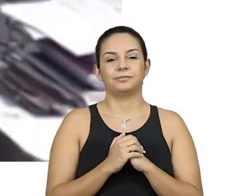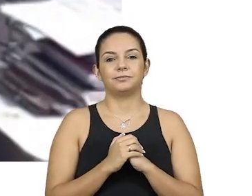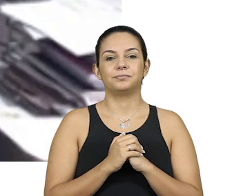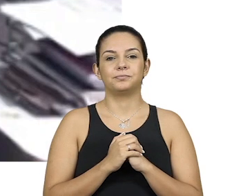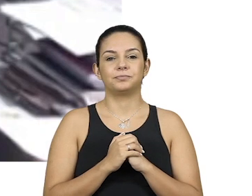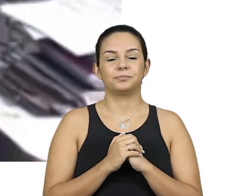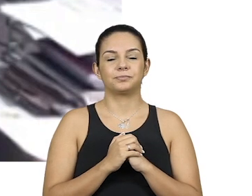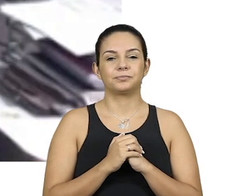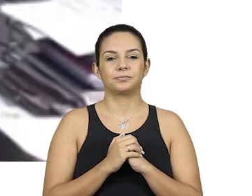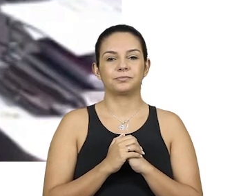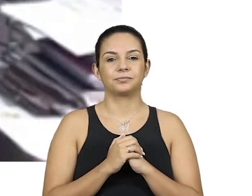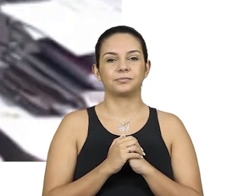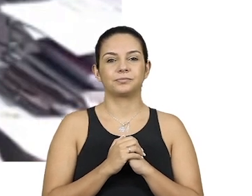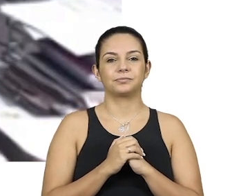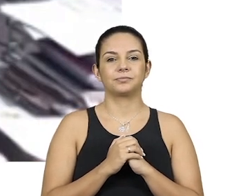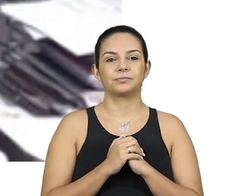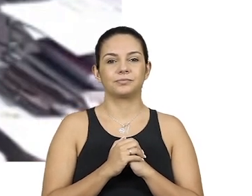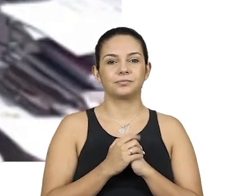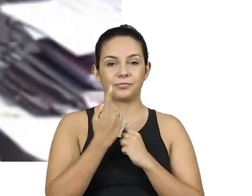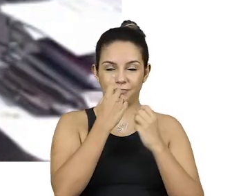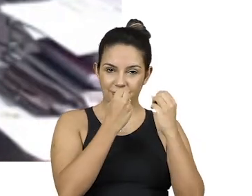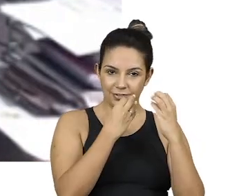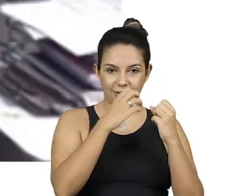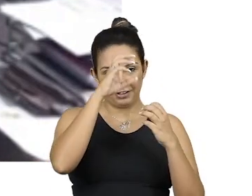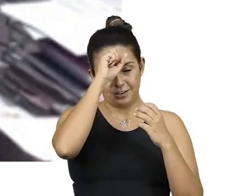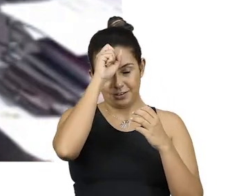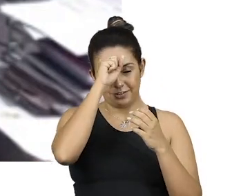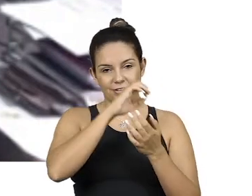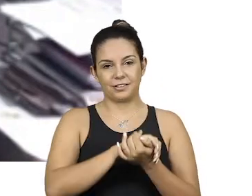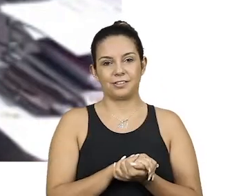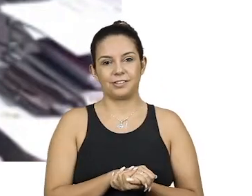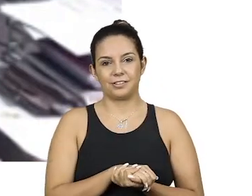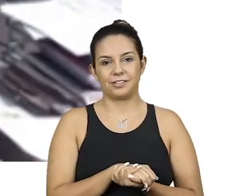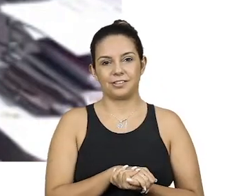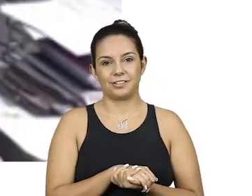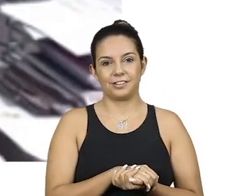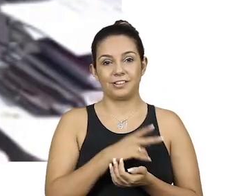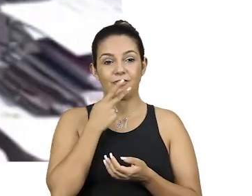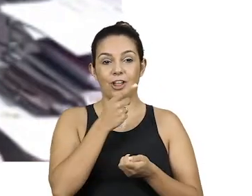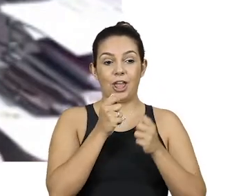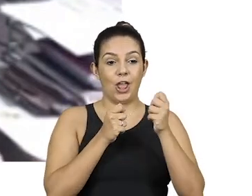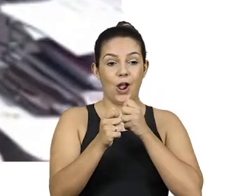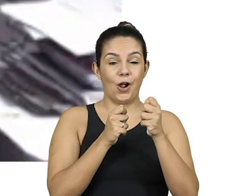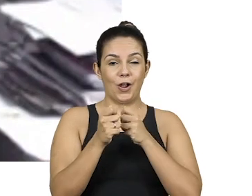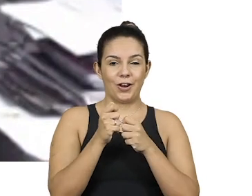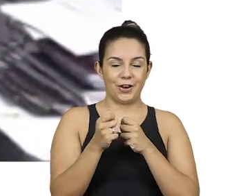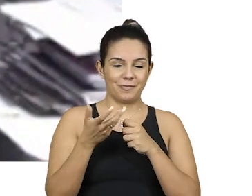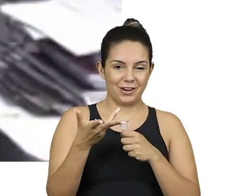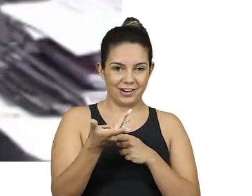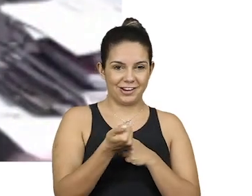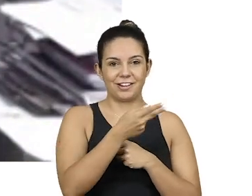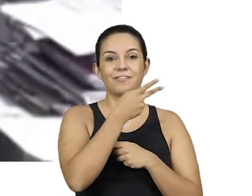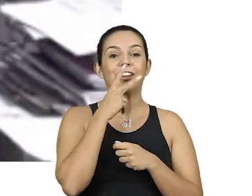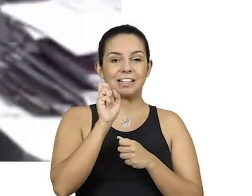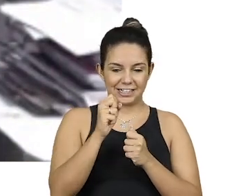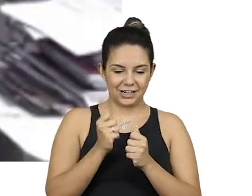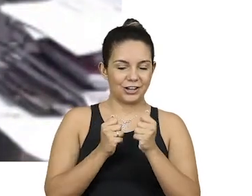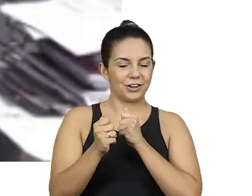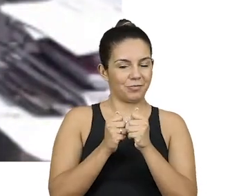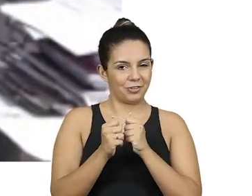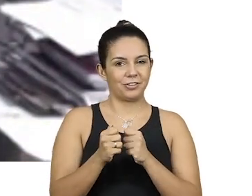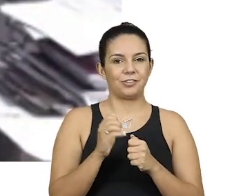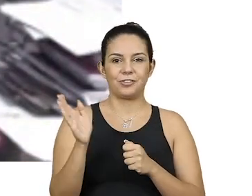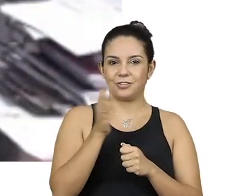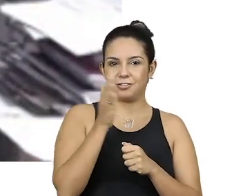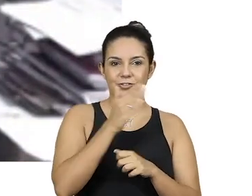Foi uma lição que eu aprendi. De economia, maravilhoso. Economia. Eu tiro tudo